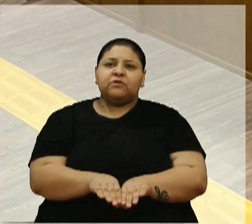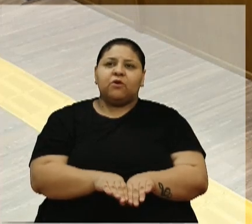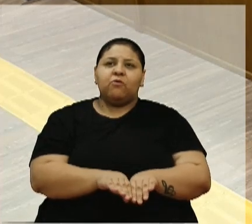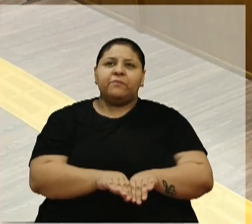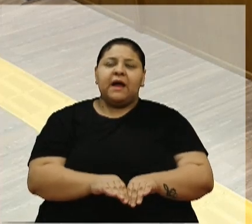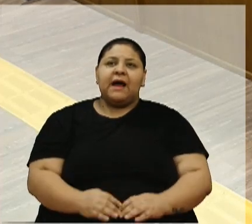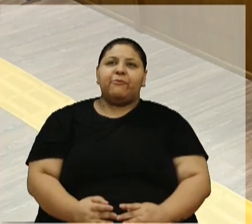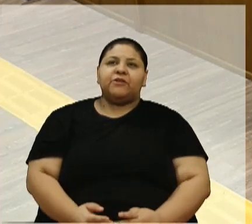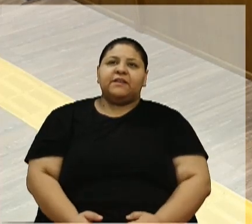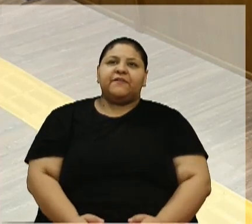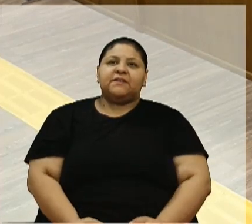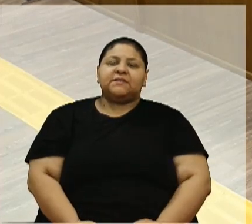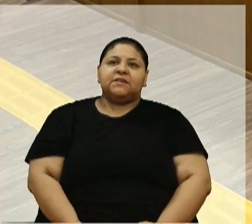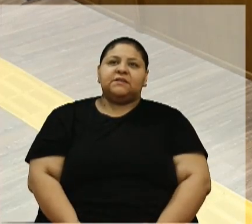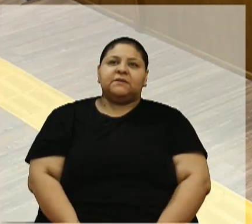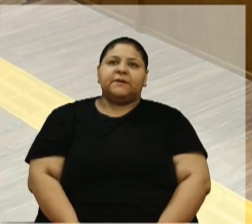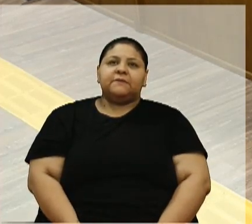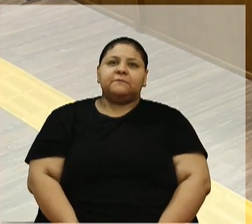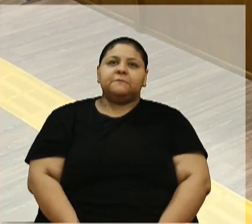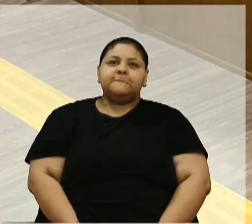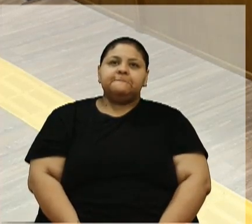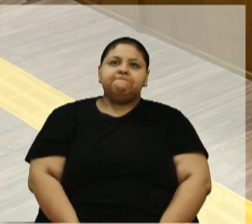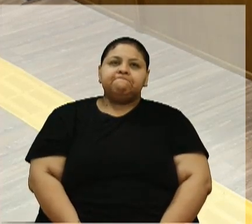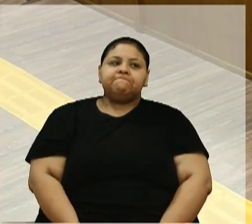Não estou nervosa. Fica tranquilo.